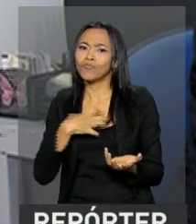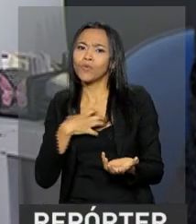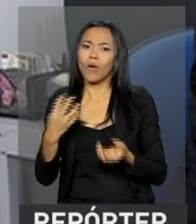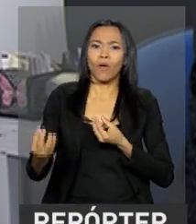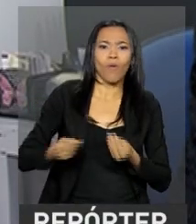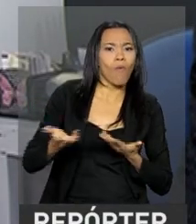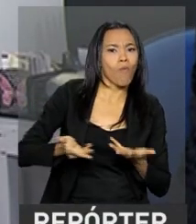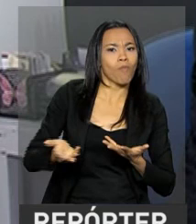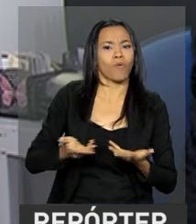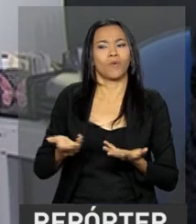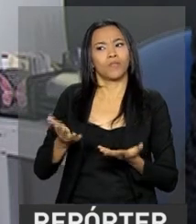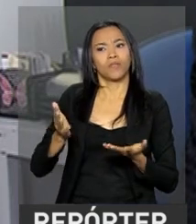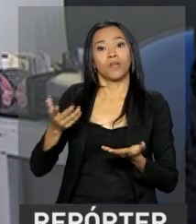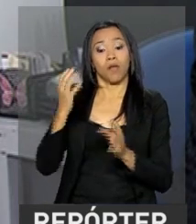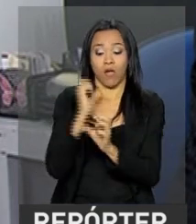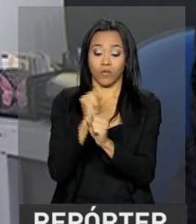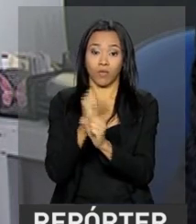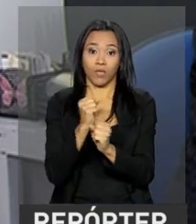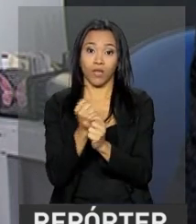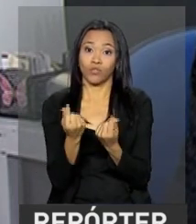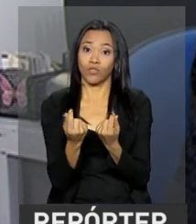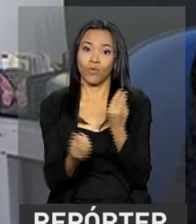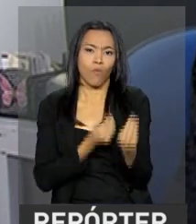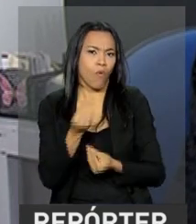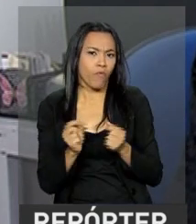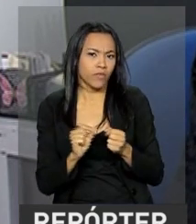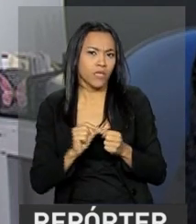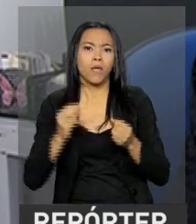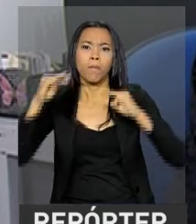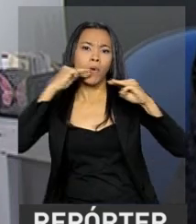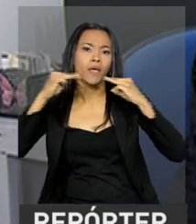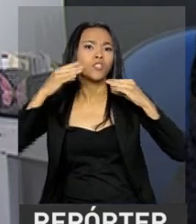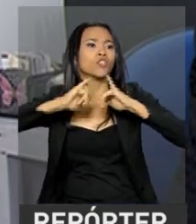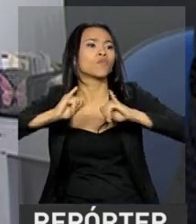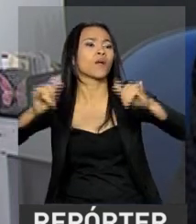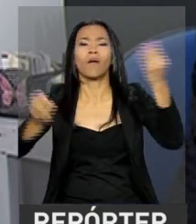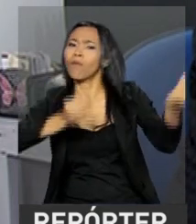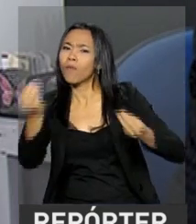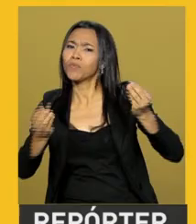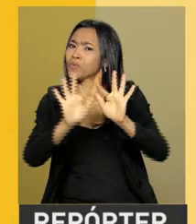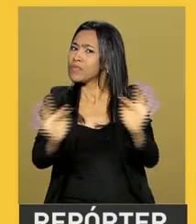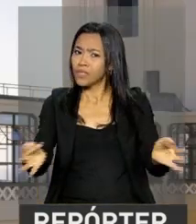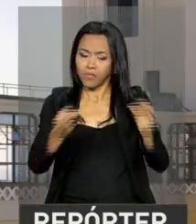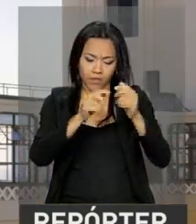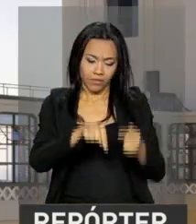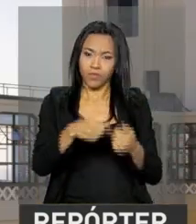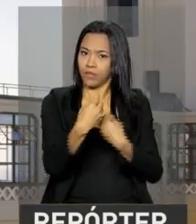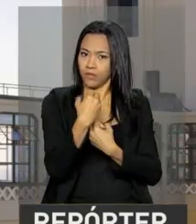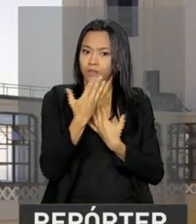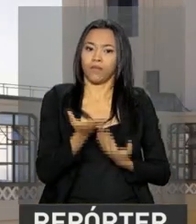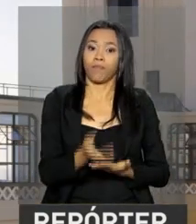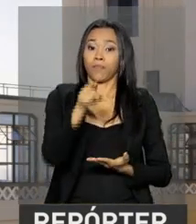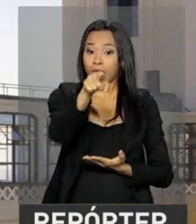sua o balanço orçamentário marketing e tudo de forma simples o curso da plataforma